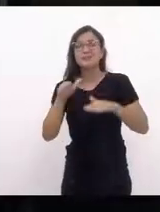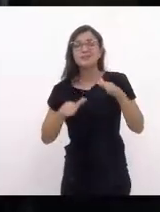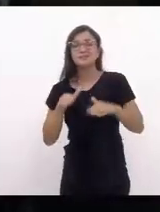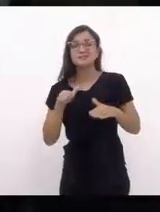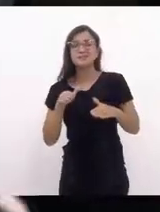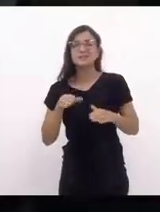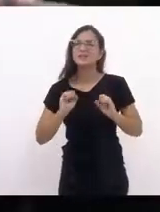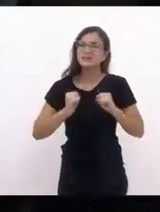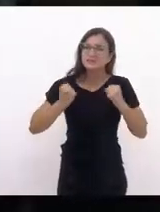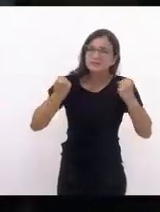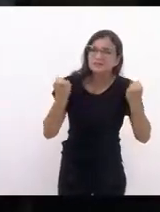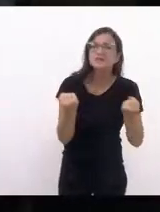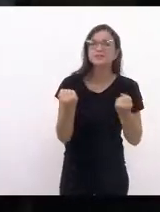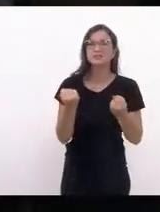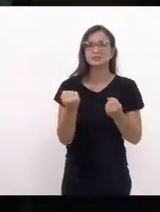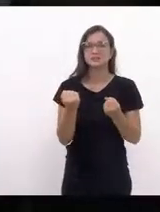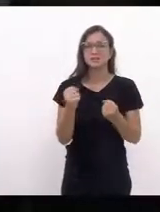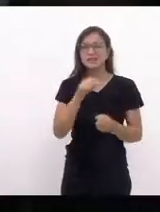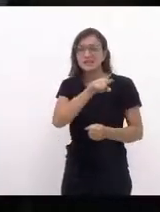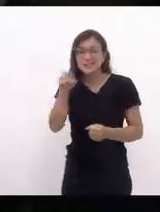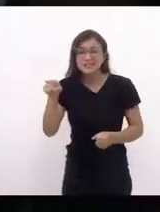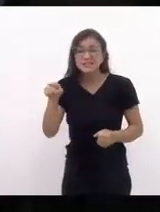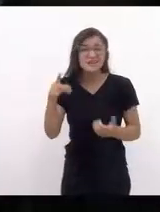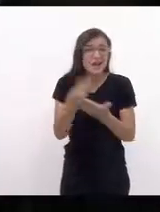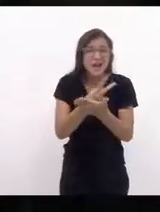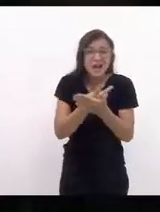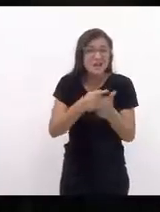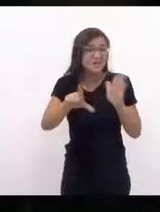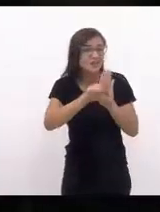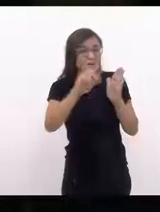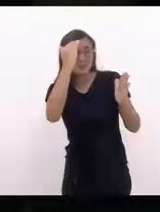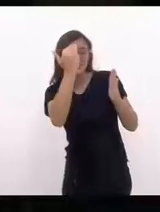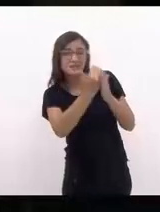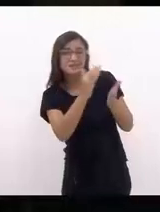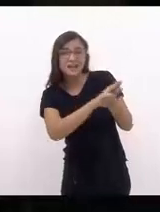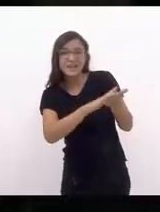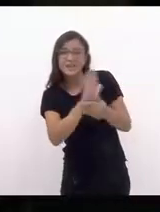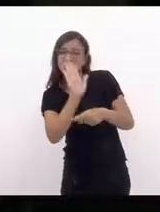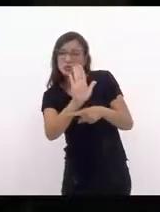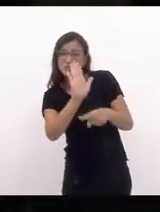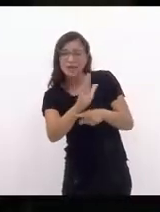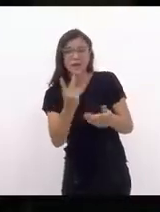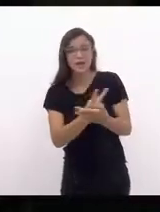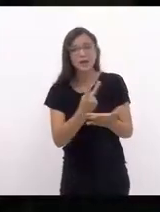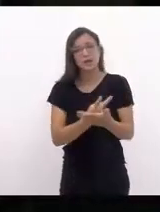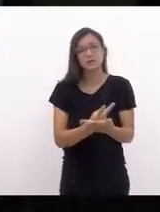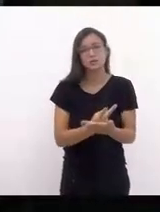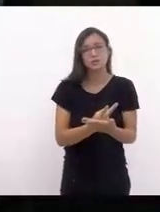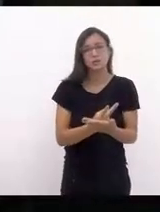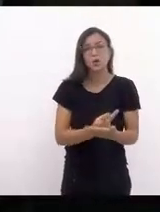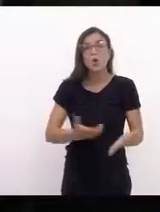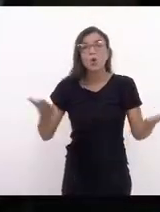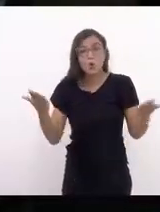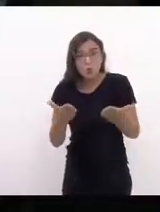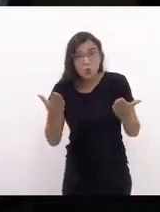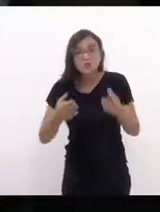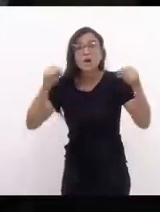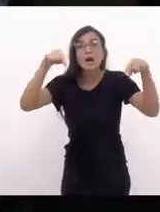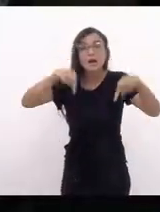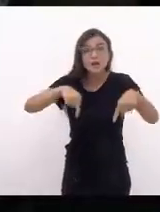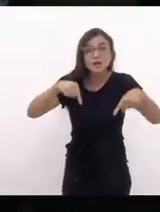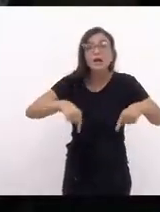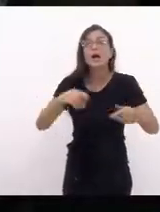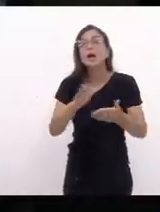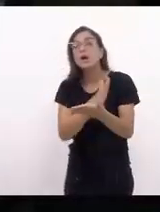defendem os infratores da Lei e criticam a nossa gloriosa polícia hoje também estou